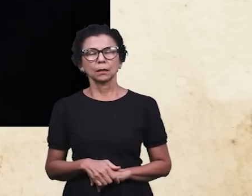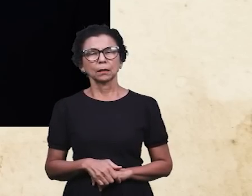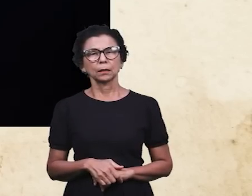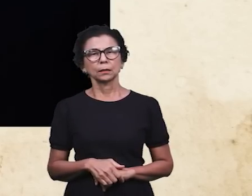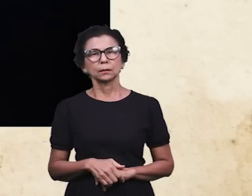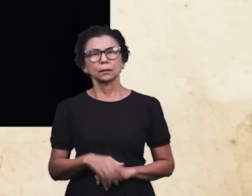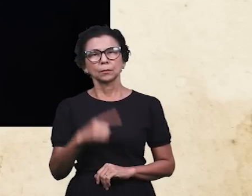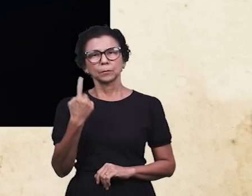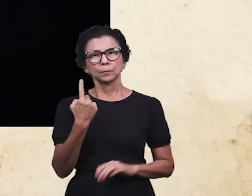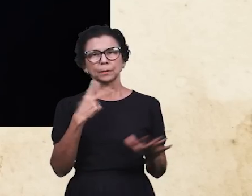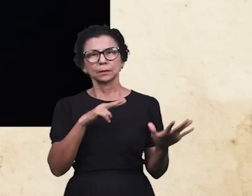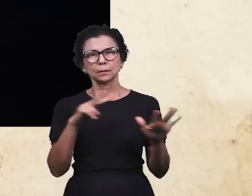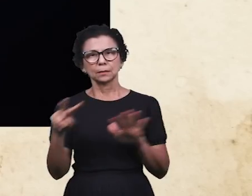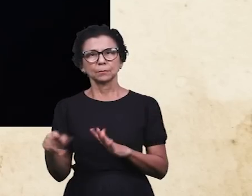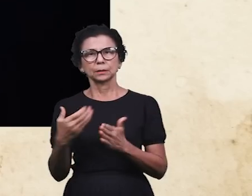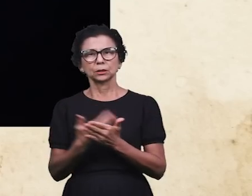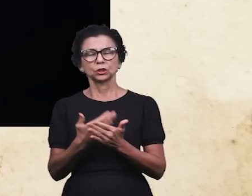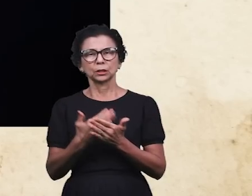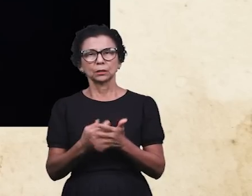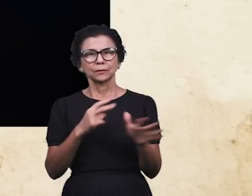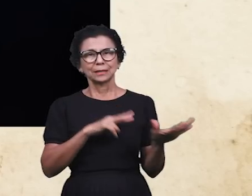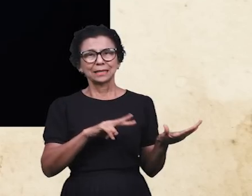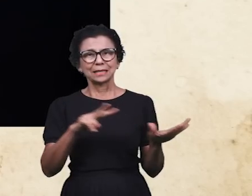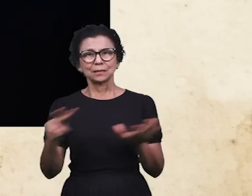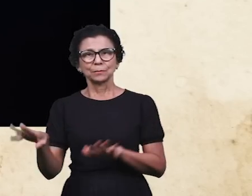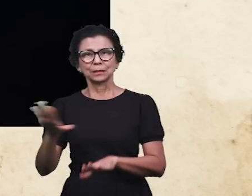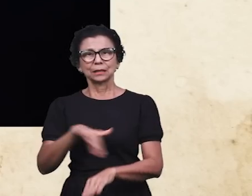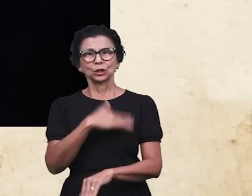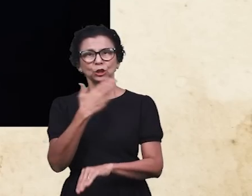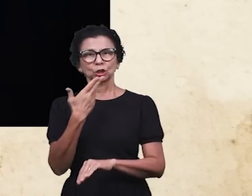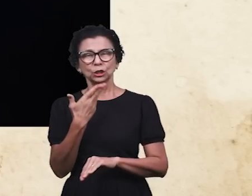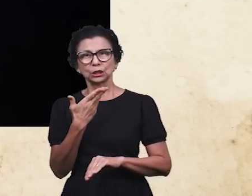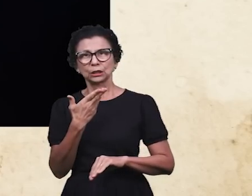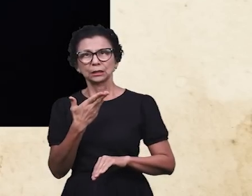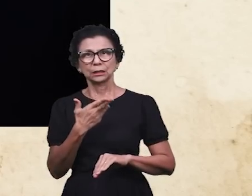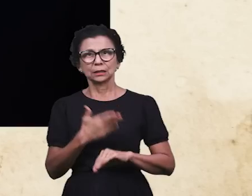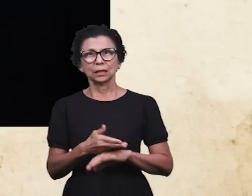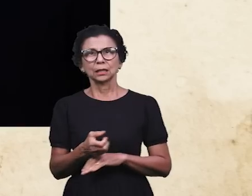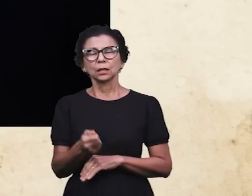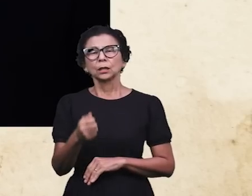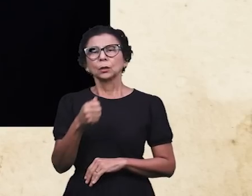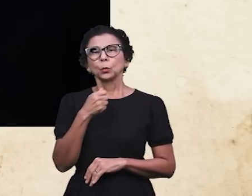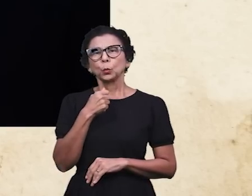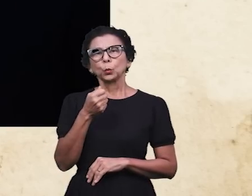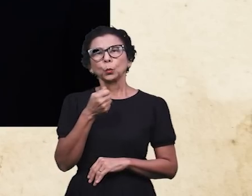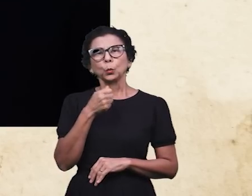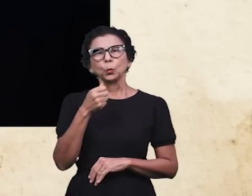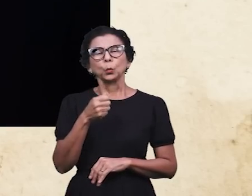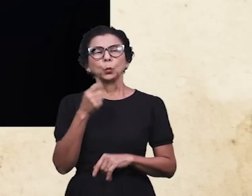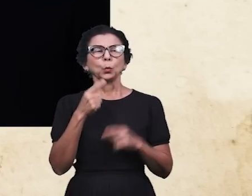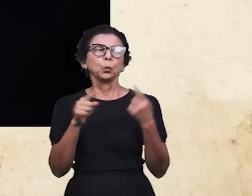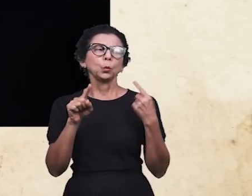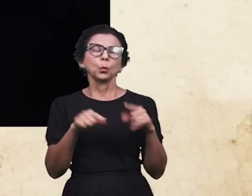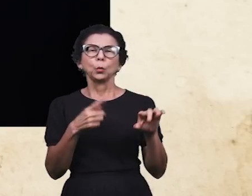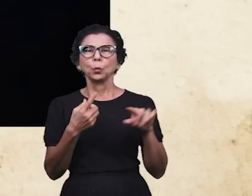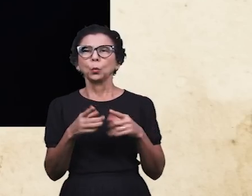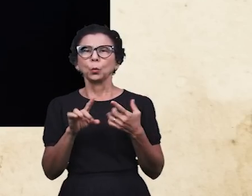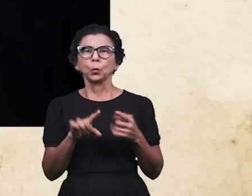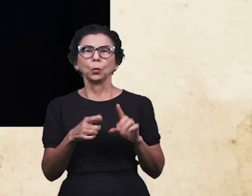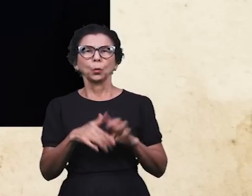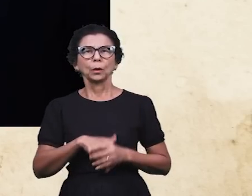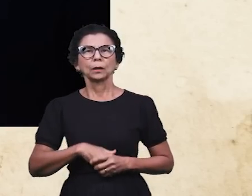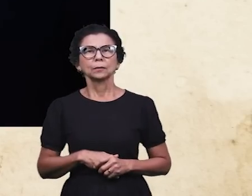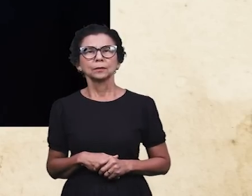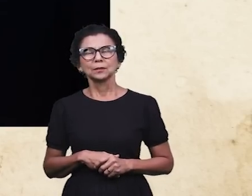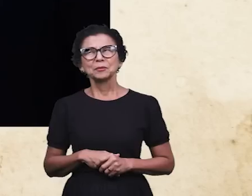aula, eu passei a semana inteira assoviando uma melodia nos corredores da universidade. Só na